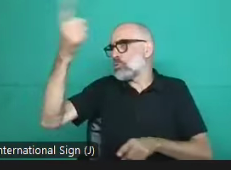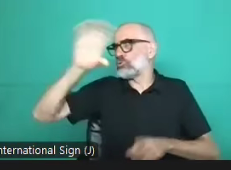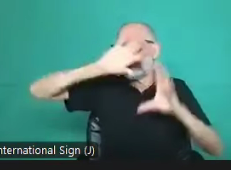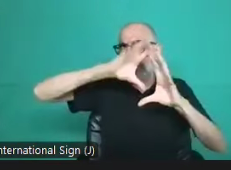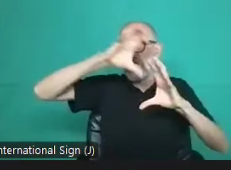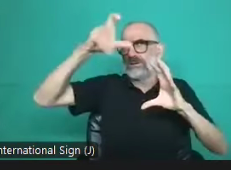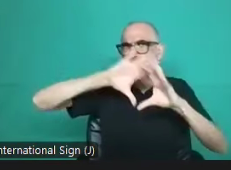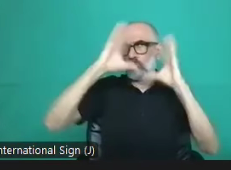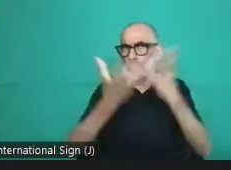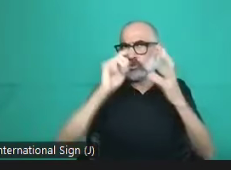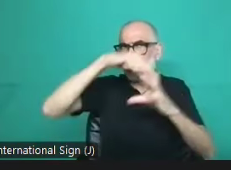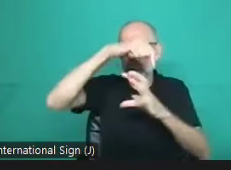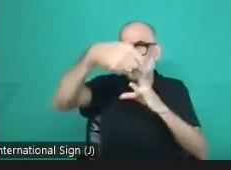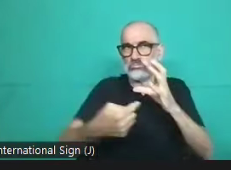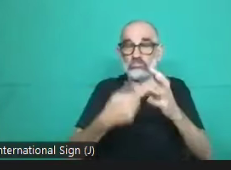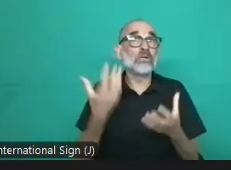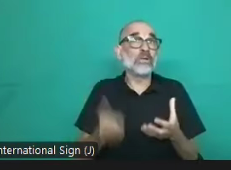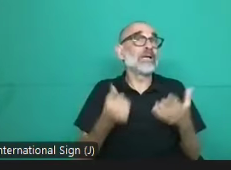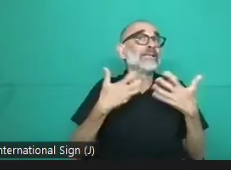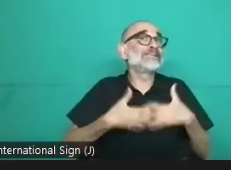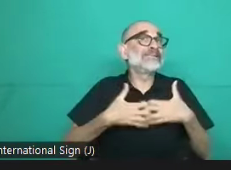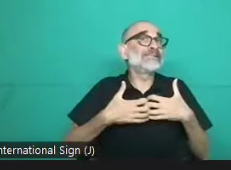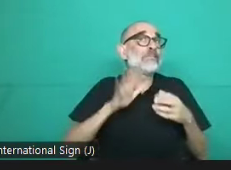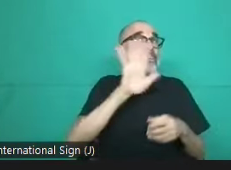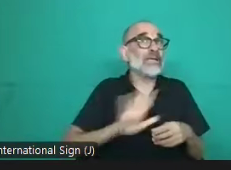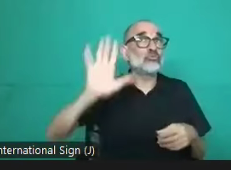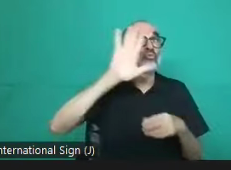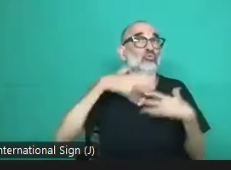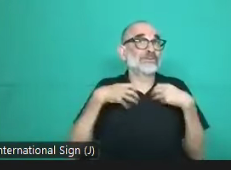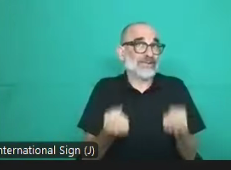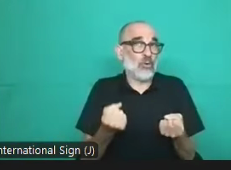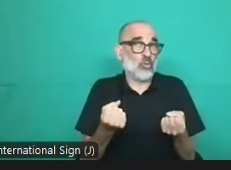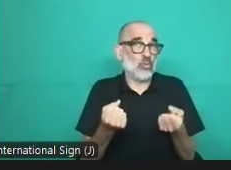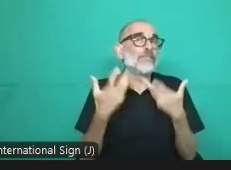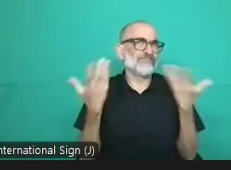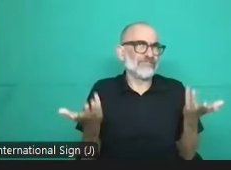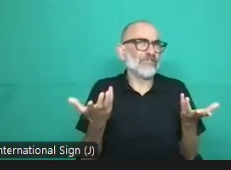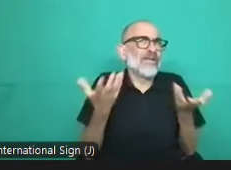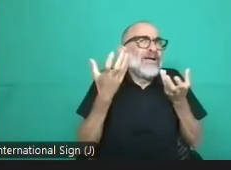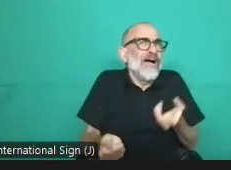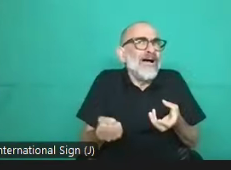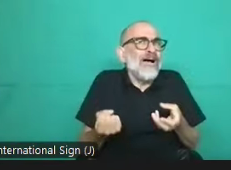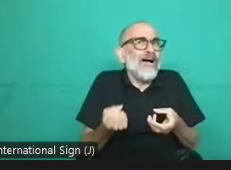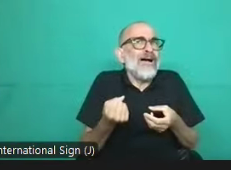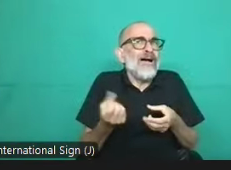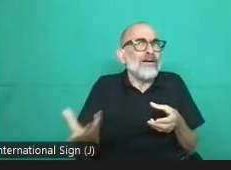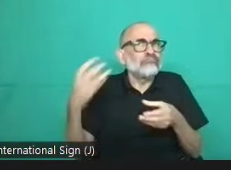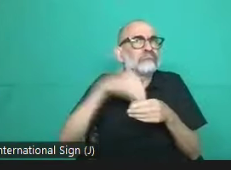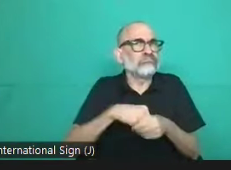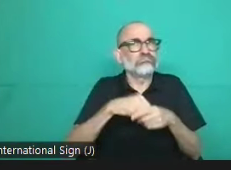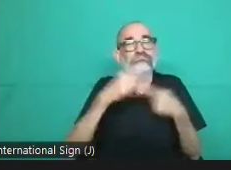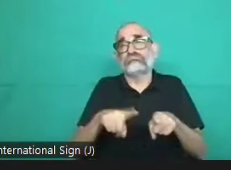de importantes programas aqui no nosso país, no Sistema Único de Saúde, como a